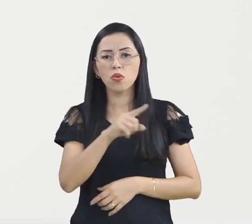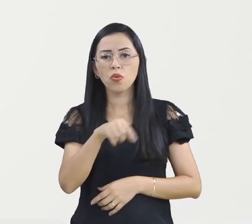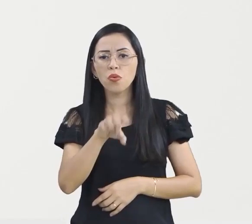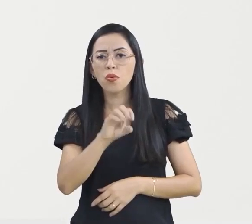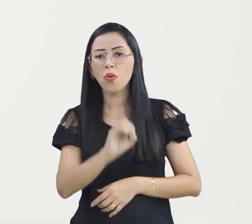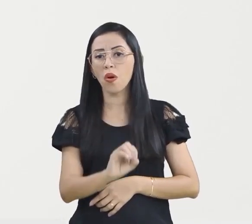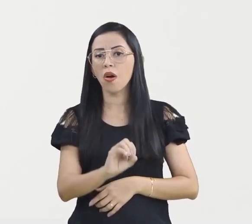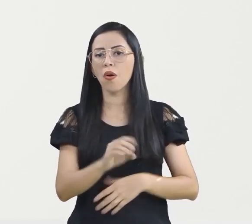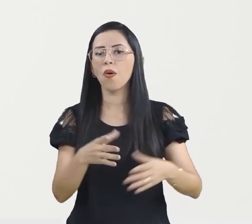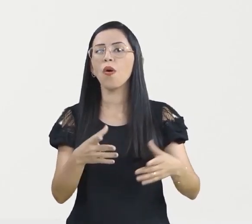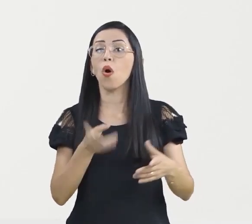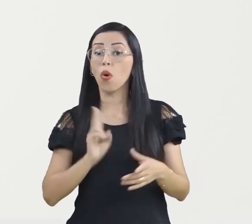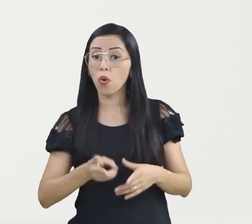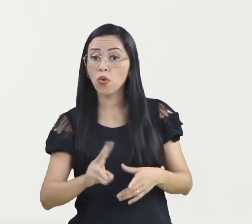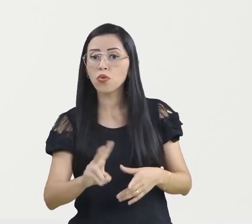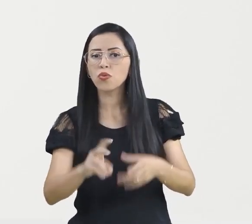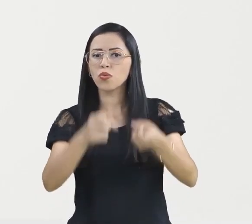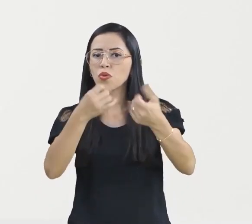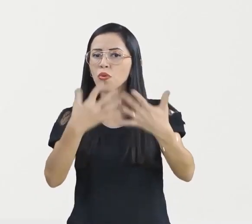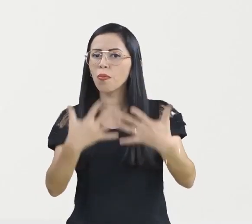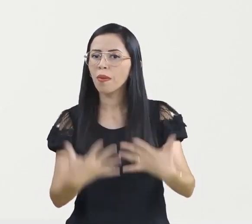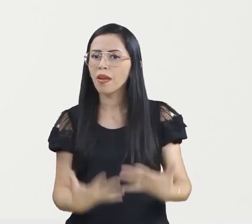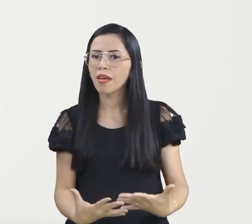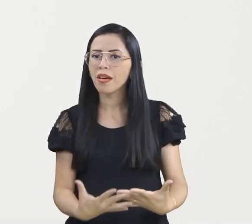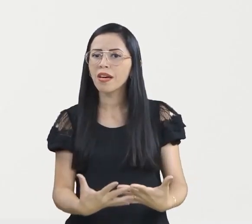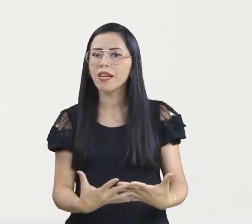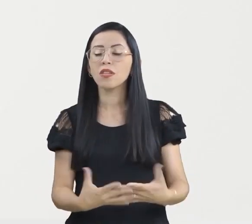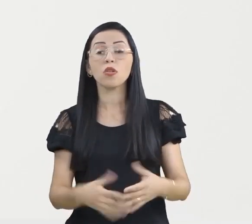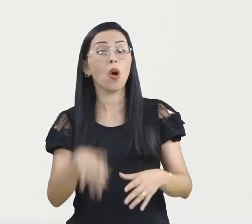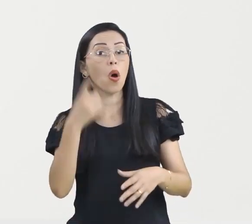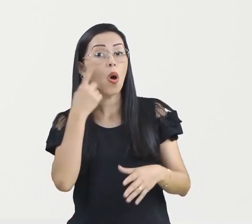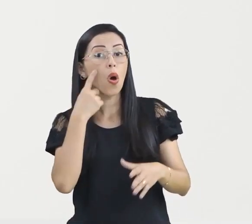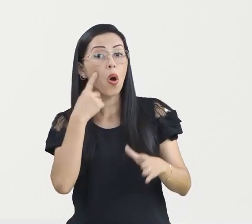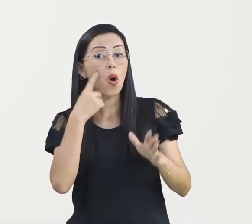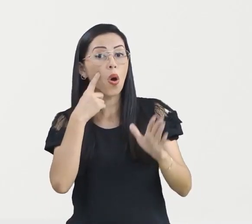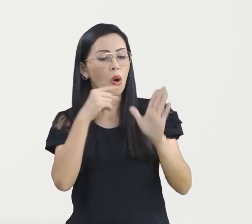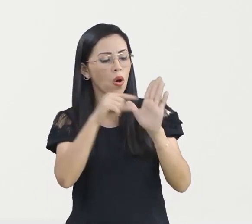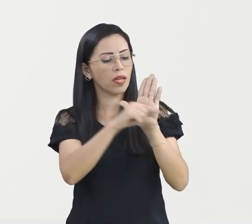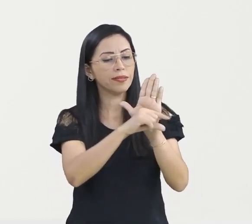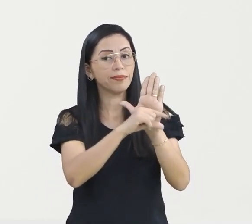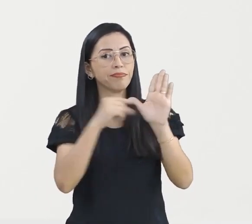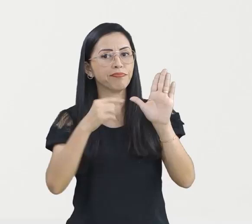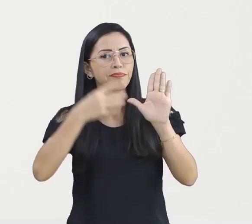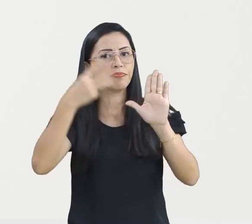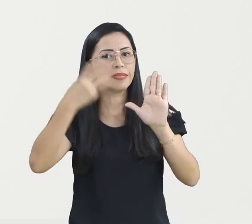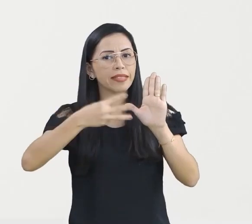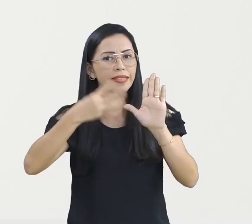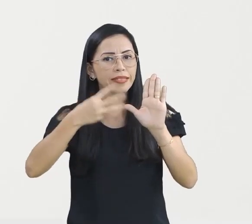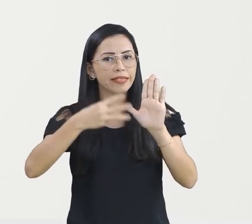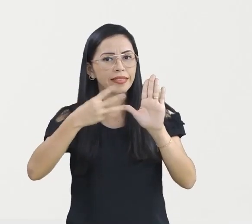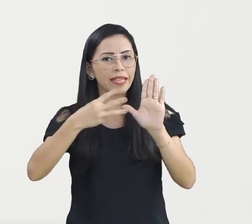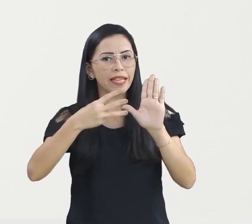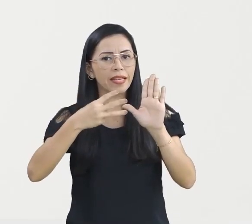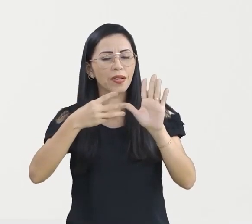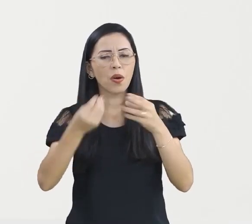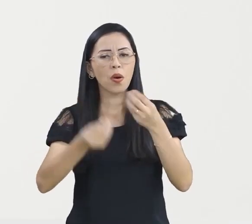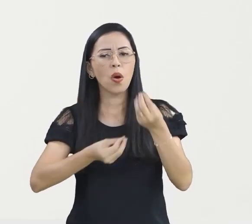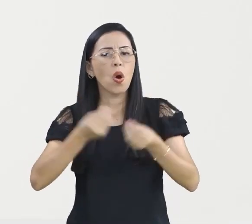os demais. Aqui, ó, como eu me senti, ou seja, como o João se sentiu. Ficou